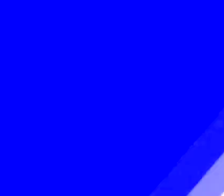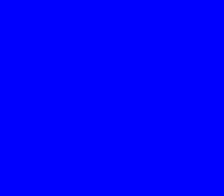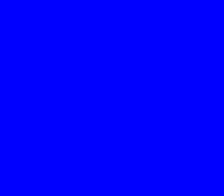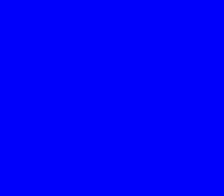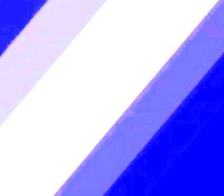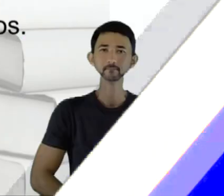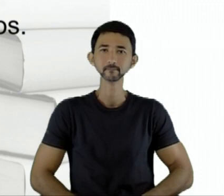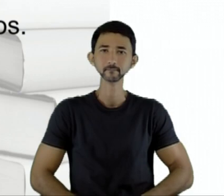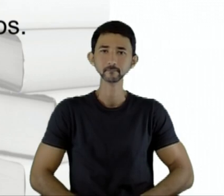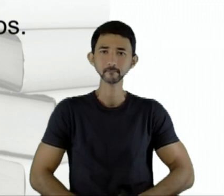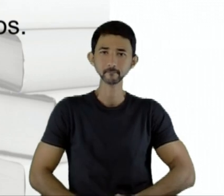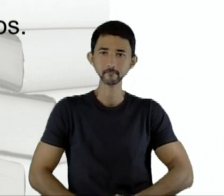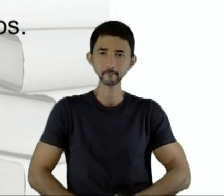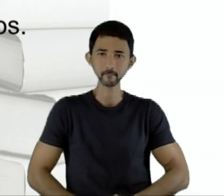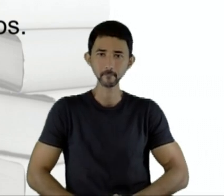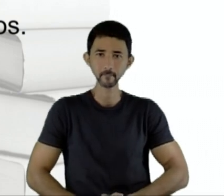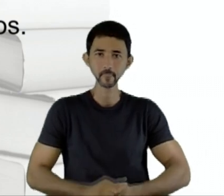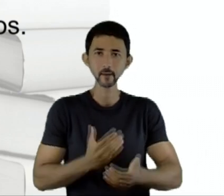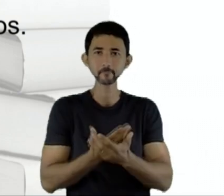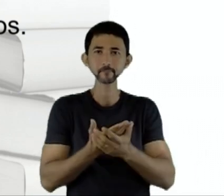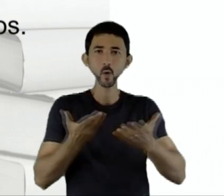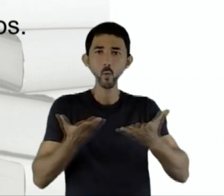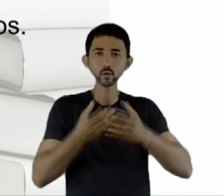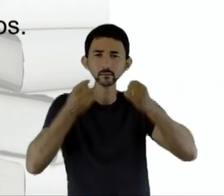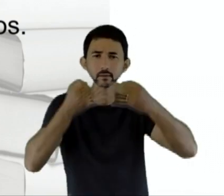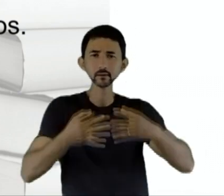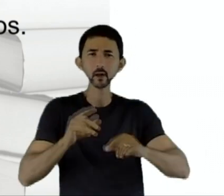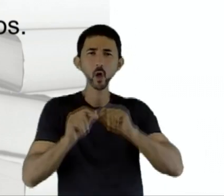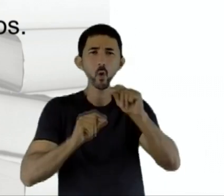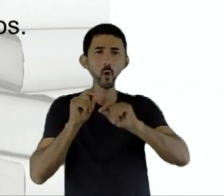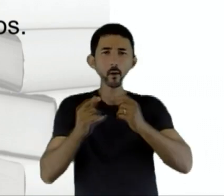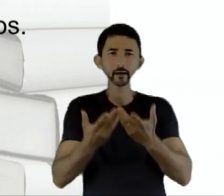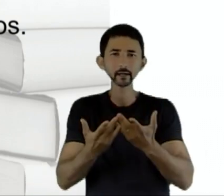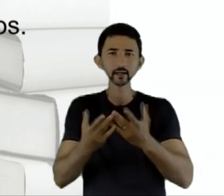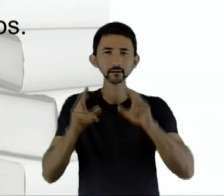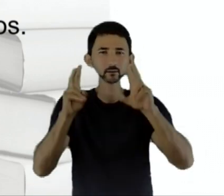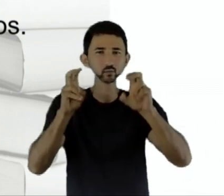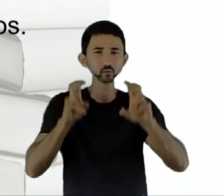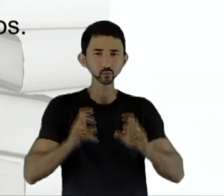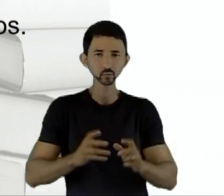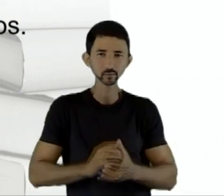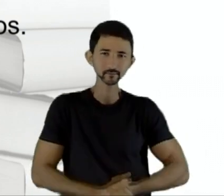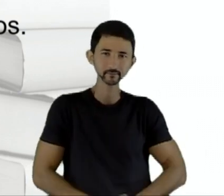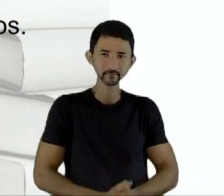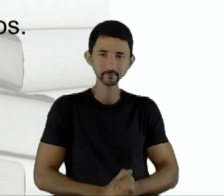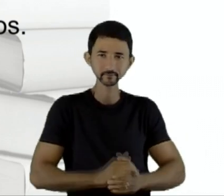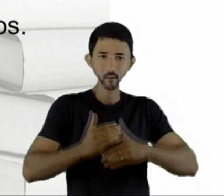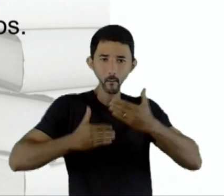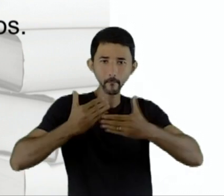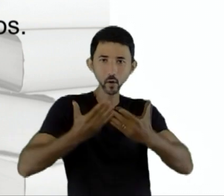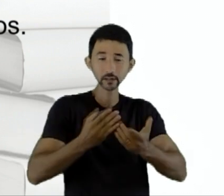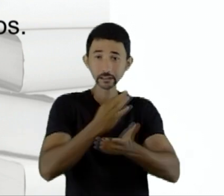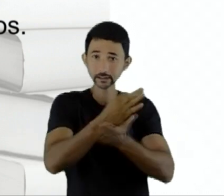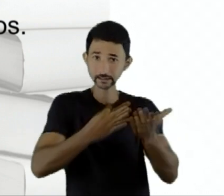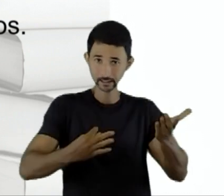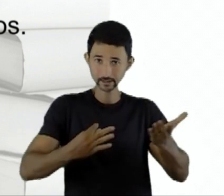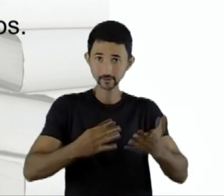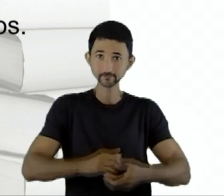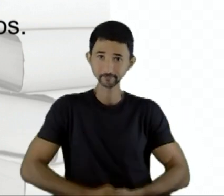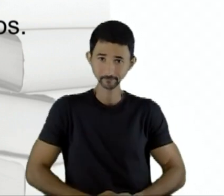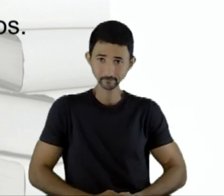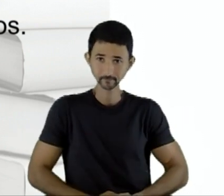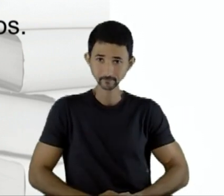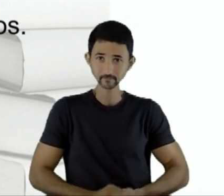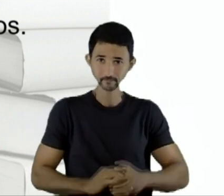no slide. A nossa aula hoje é para nós falarmos um pouquinho a respeito daquilo que a gente chama de progressão textual e